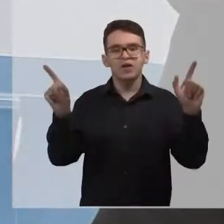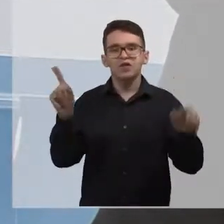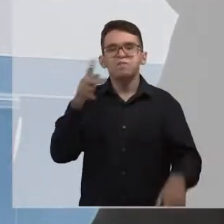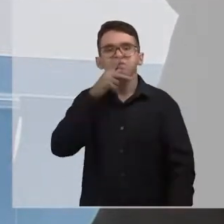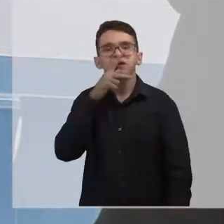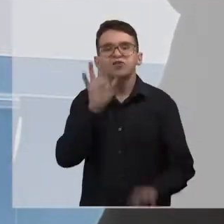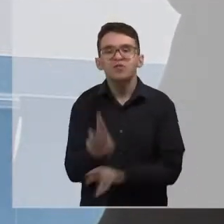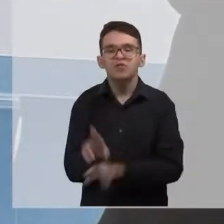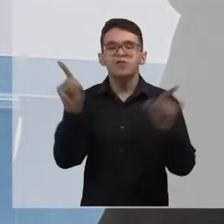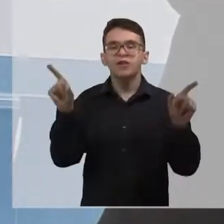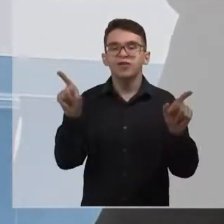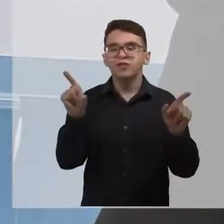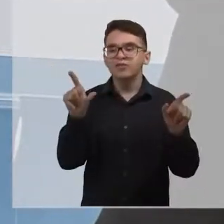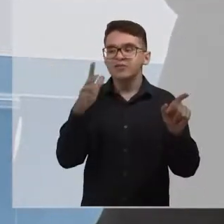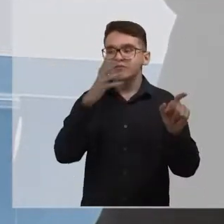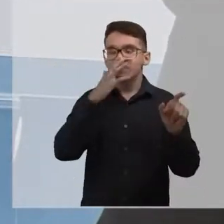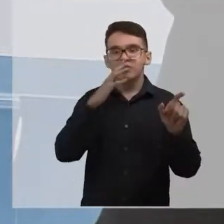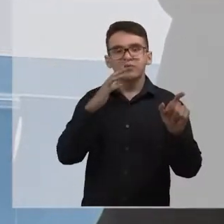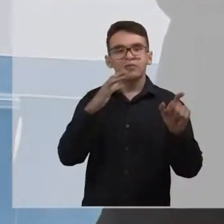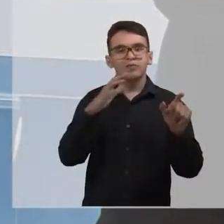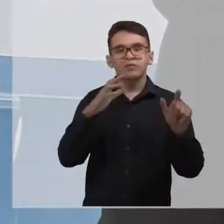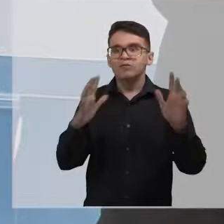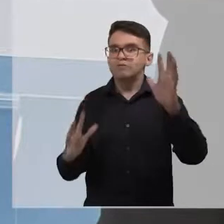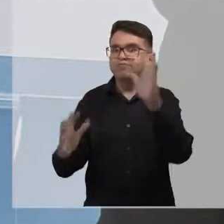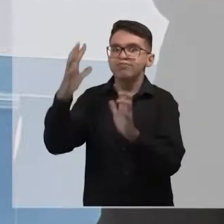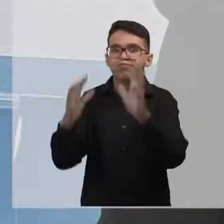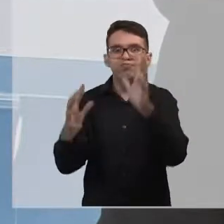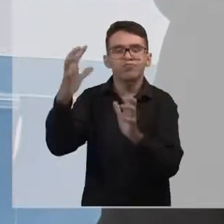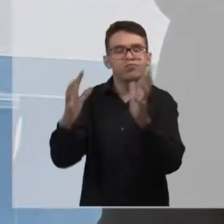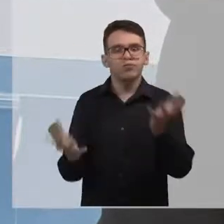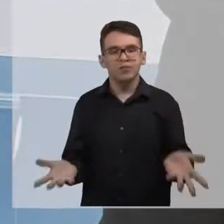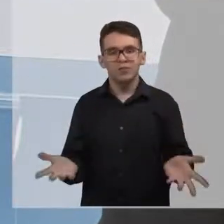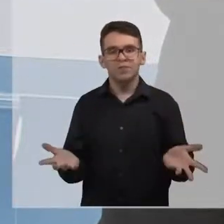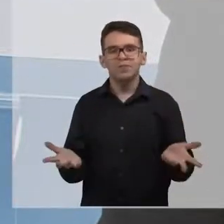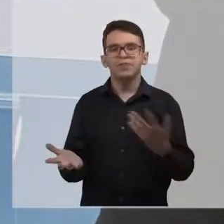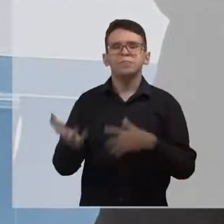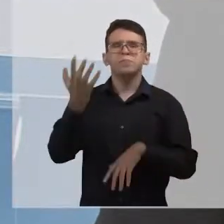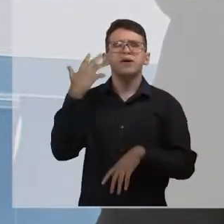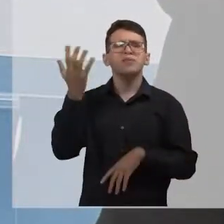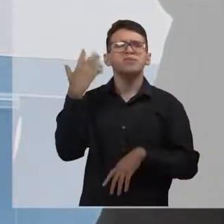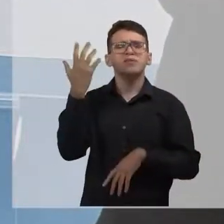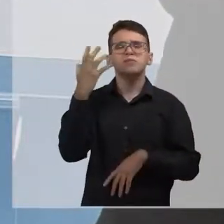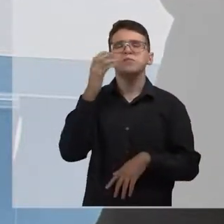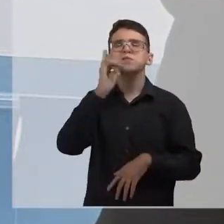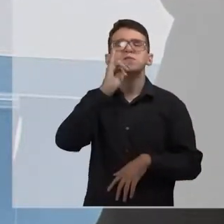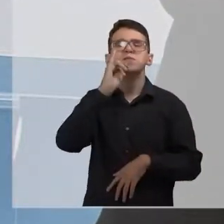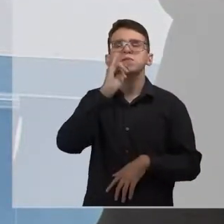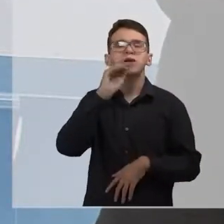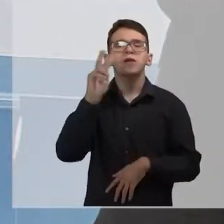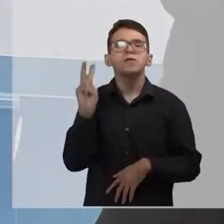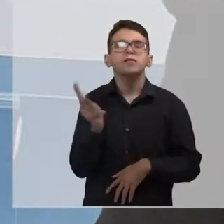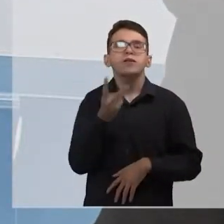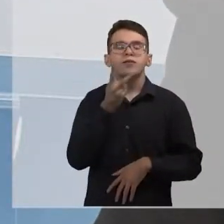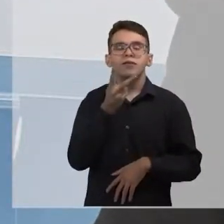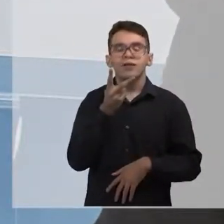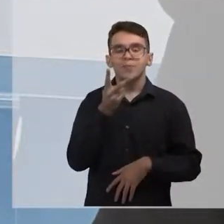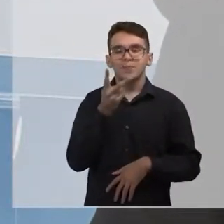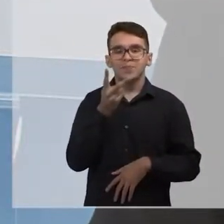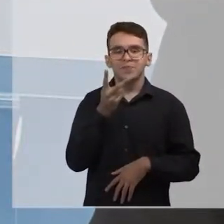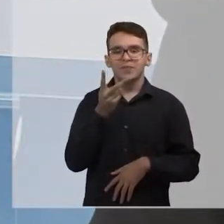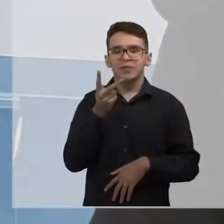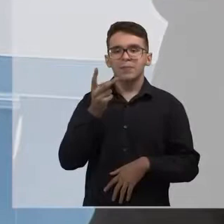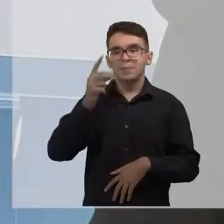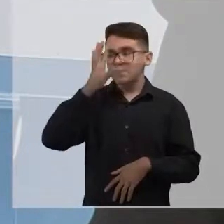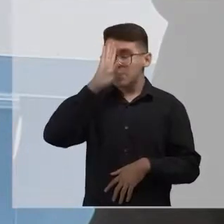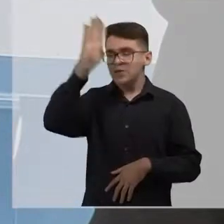Nas empresas, nas repartições, as discussões que antes eram de futebol, brincadeira, hoje são acirradíssimas na questão política